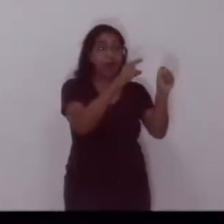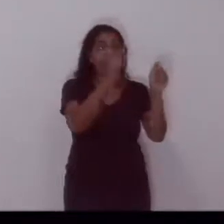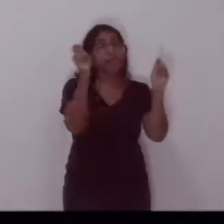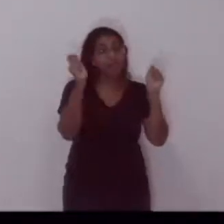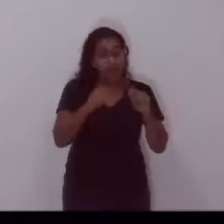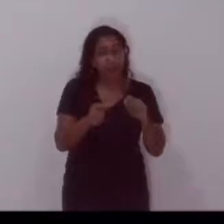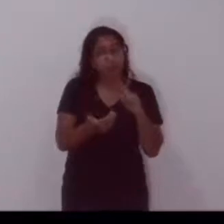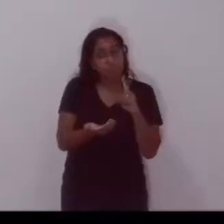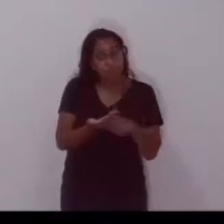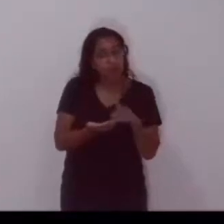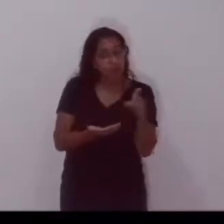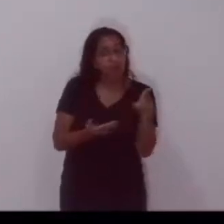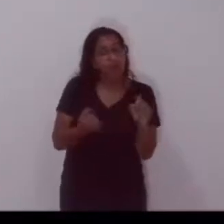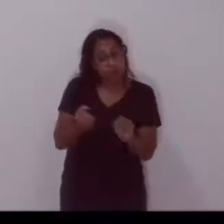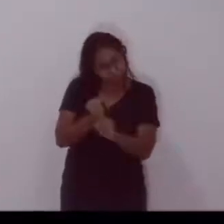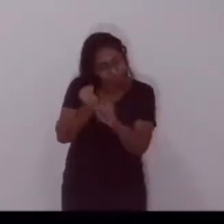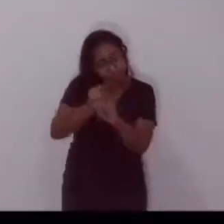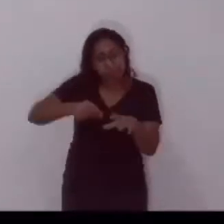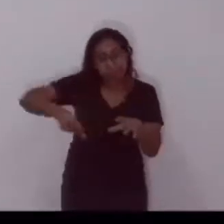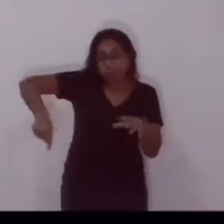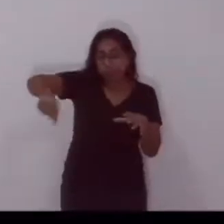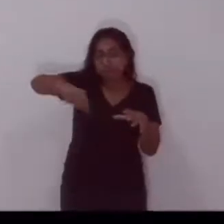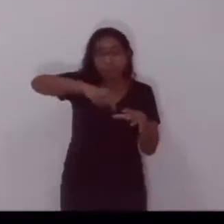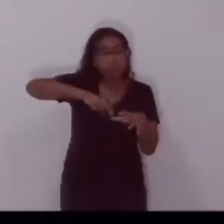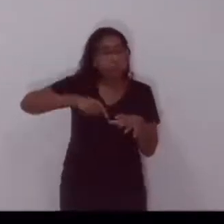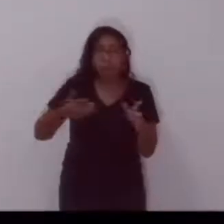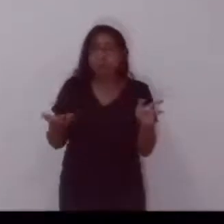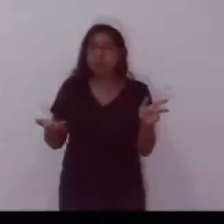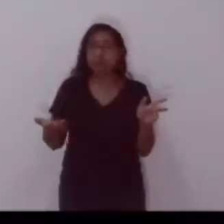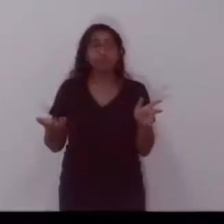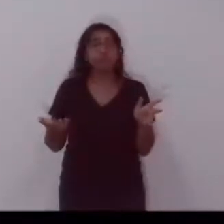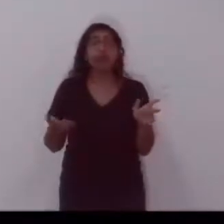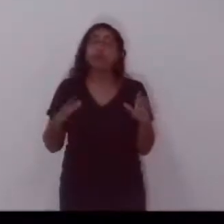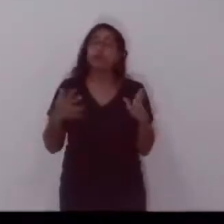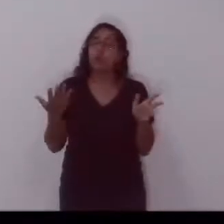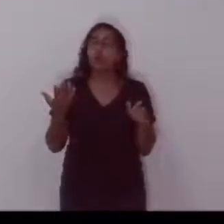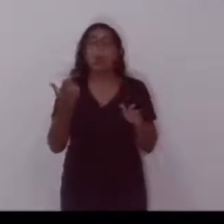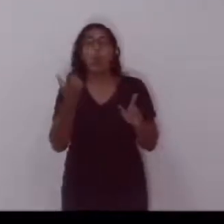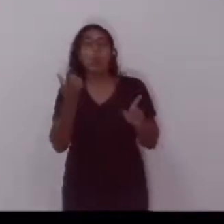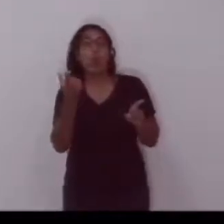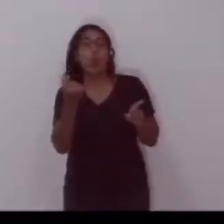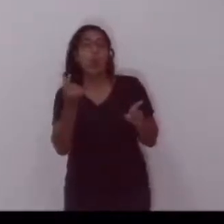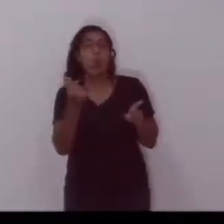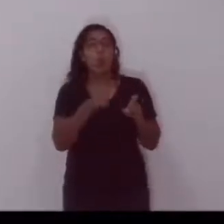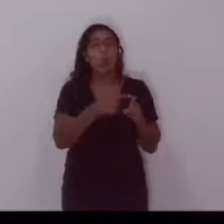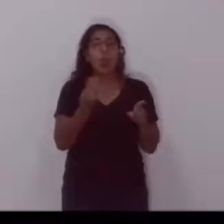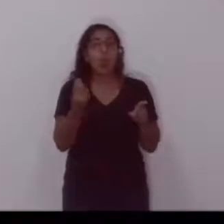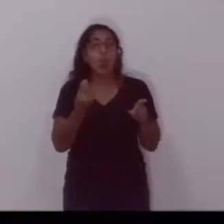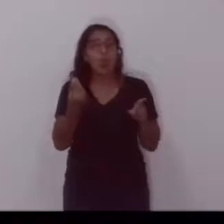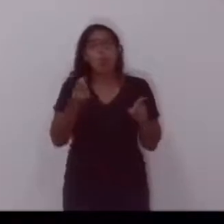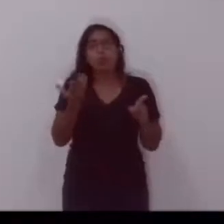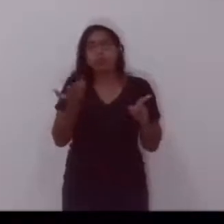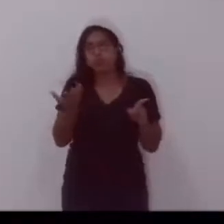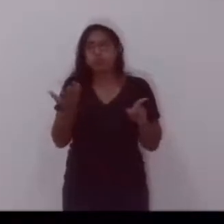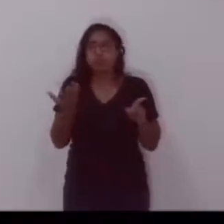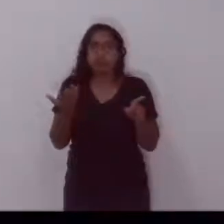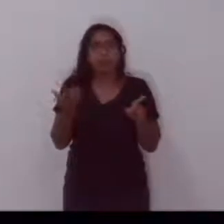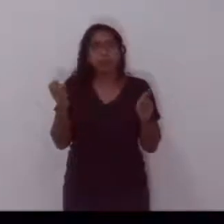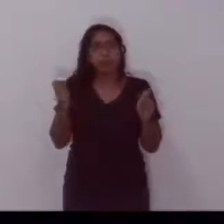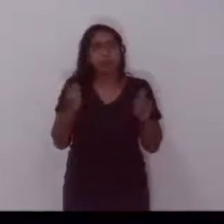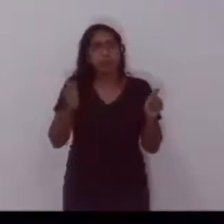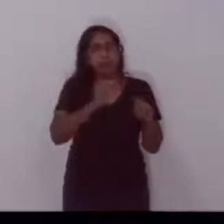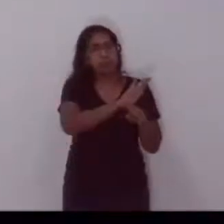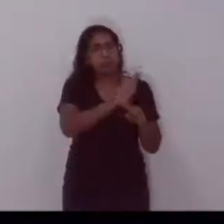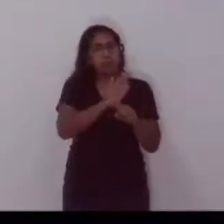instalar. Então o custo aqui passa a ser relativo, não é? Porque agora o custo é da prefeitura, a gente já tem visto